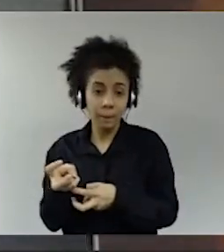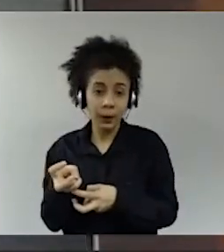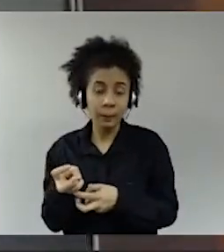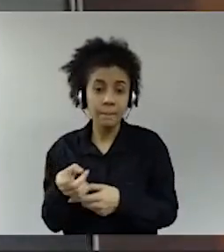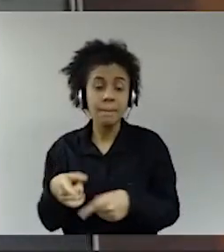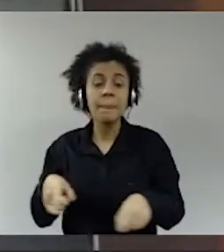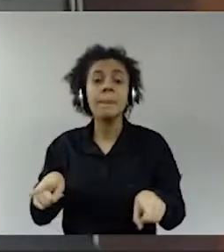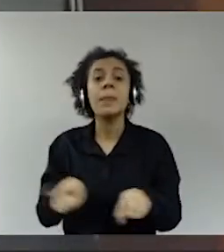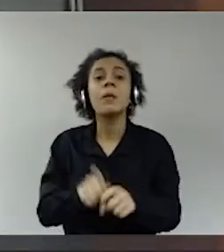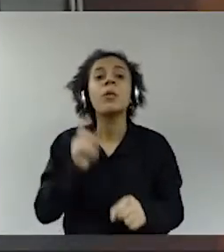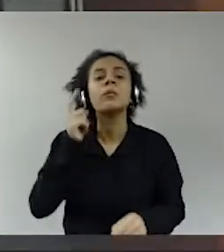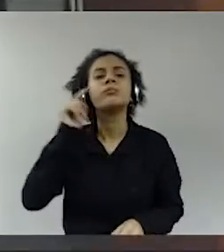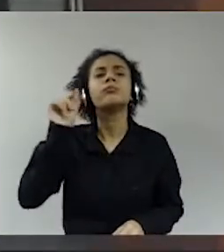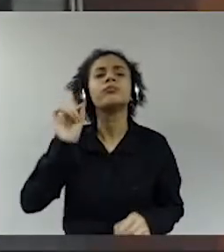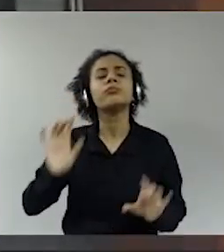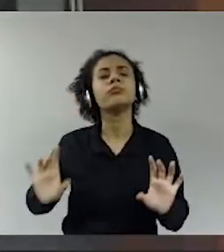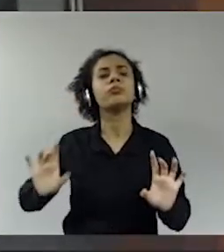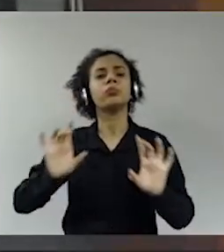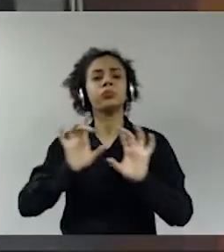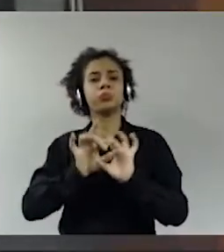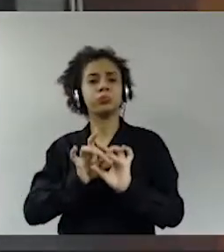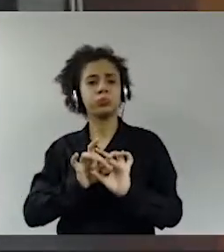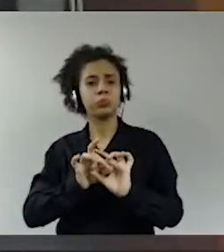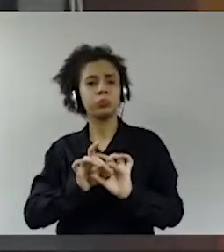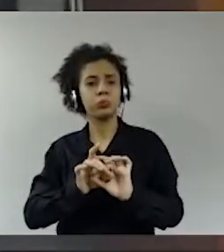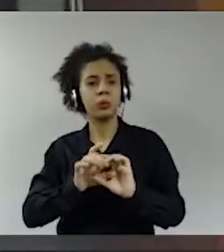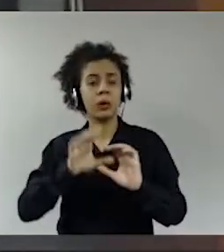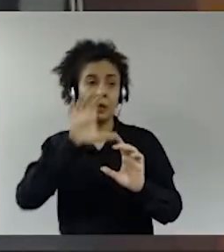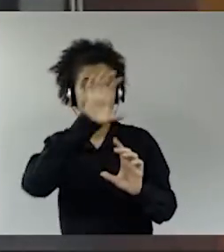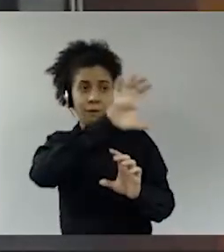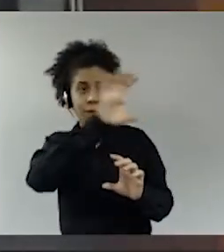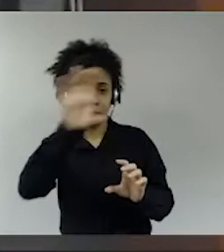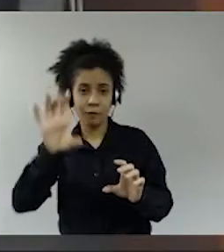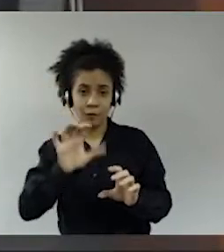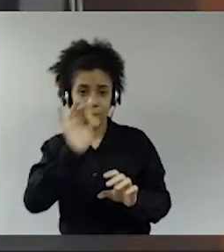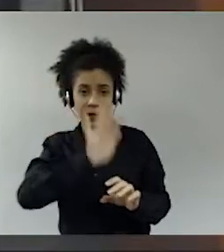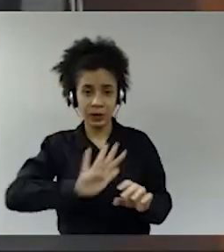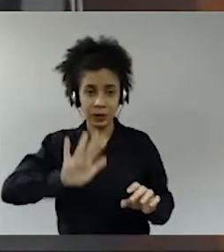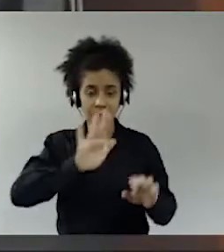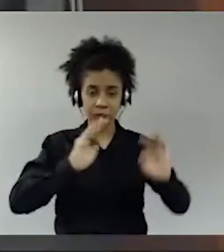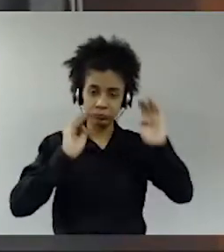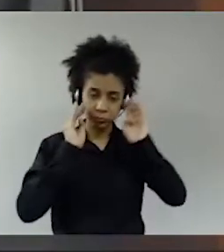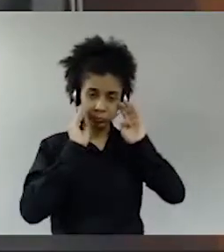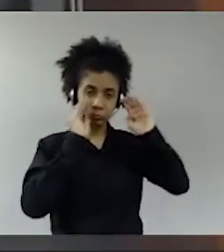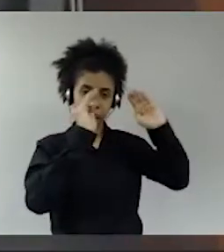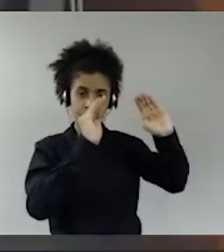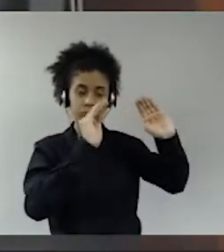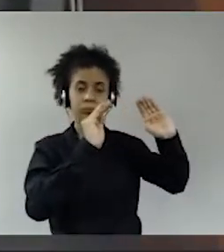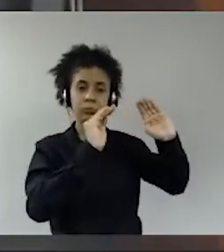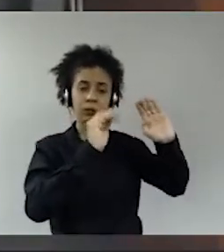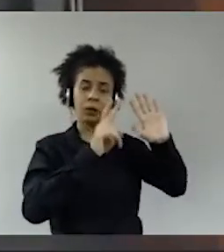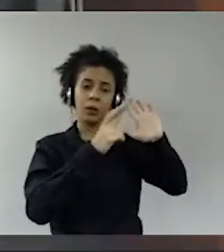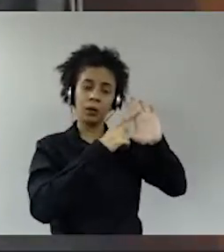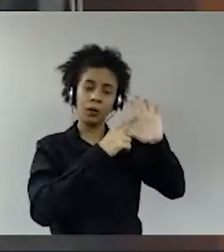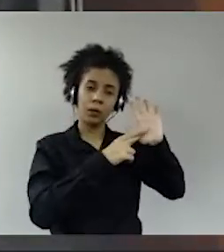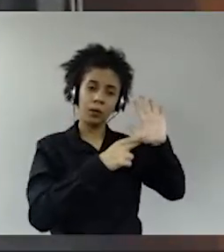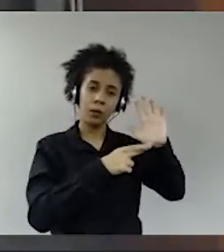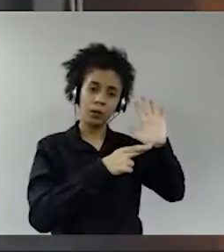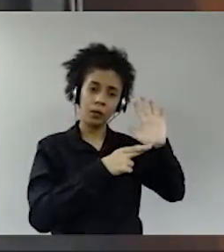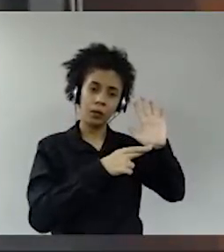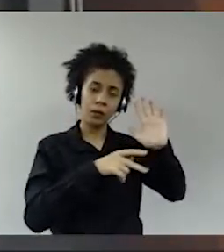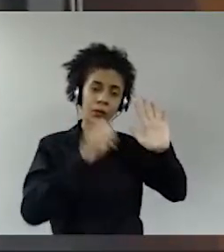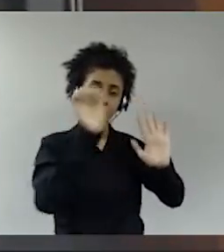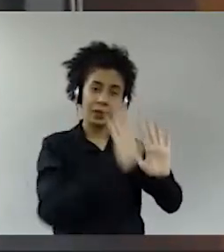de uniformidade, que é a submissão dos entes federados a regras que sejam de vigência e